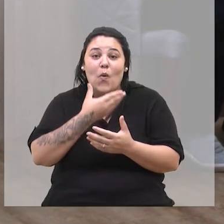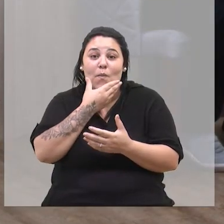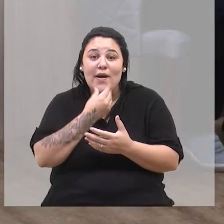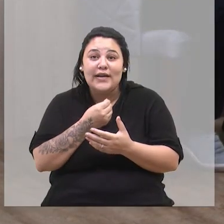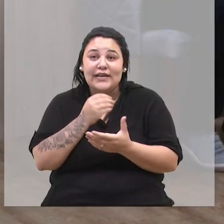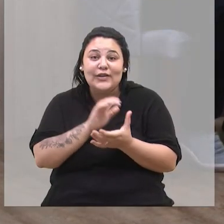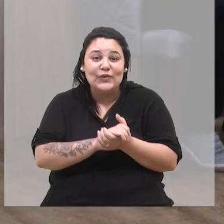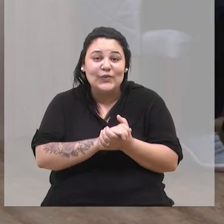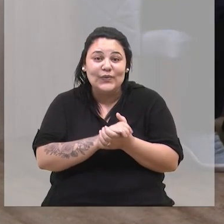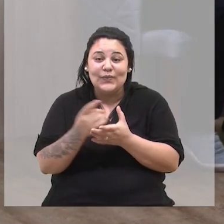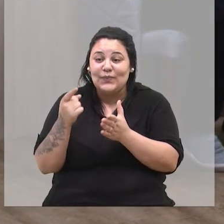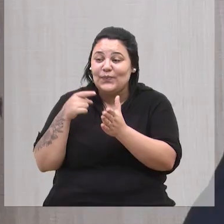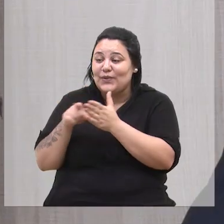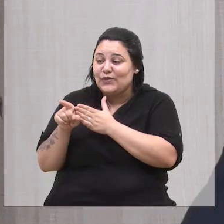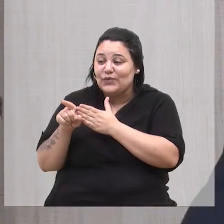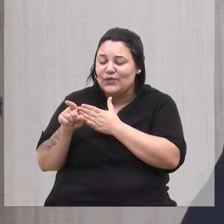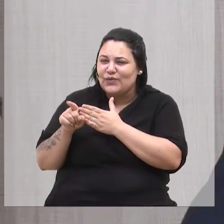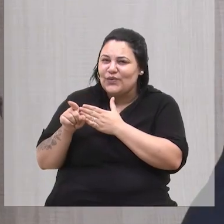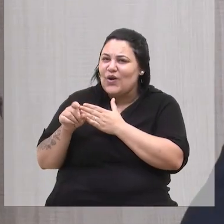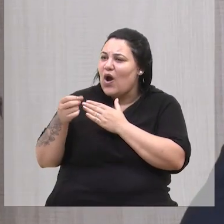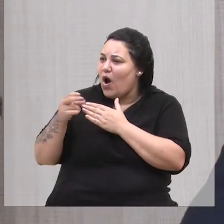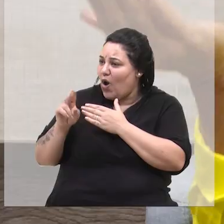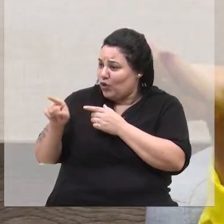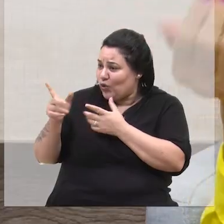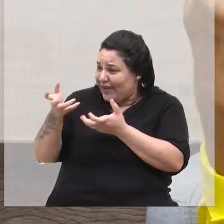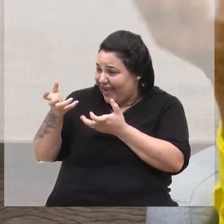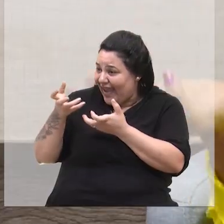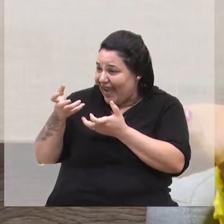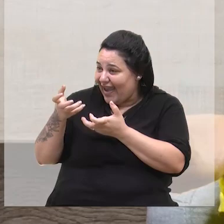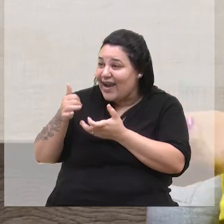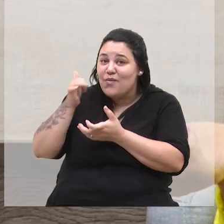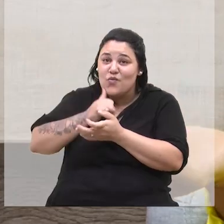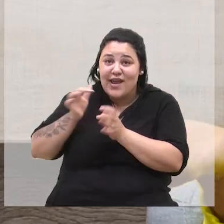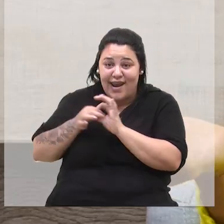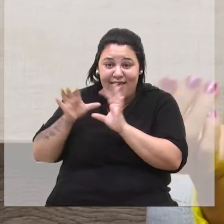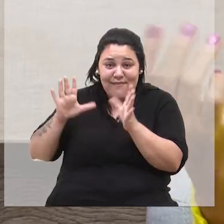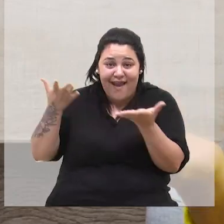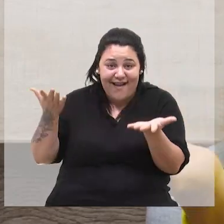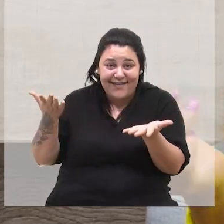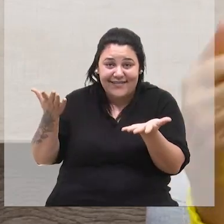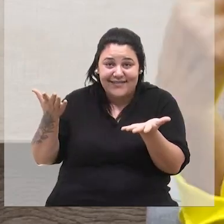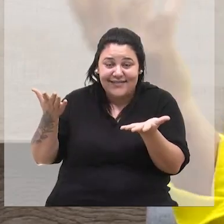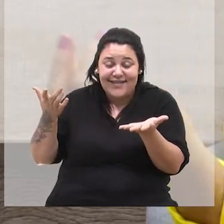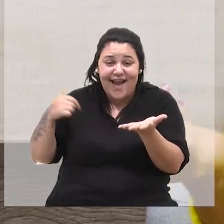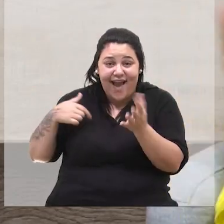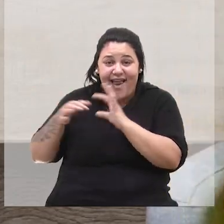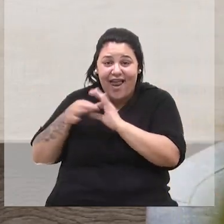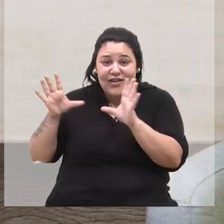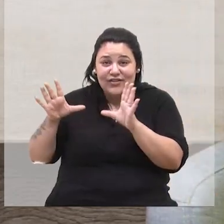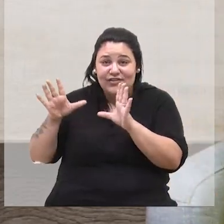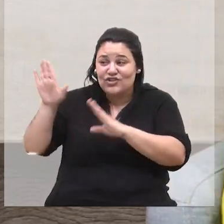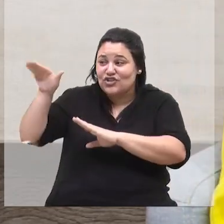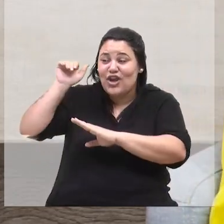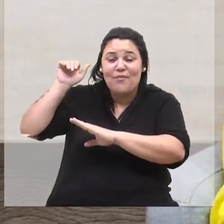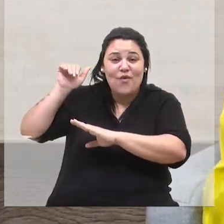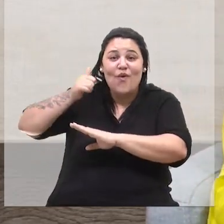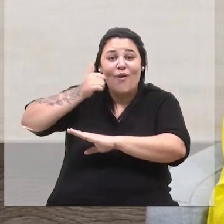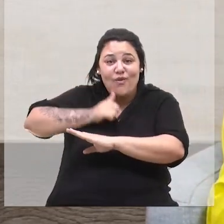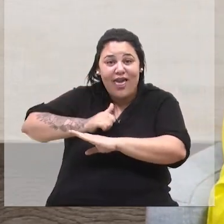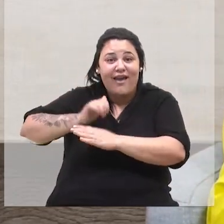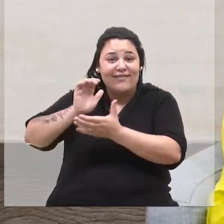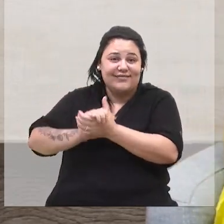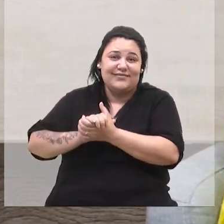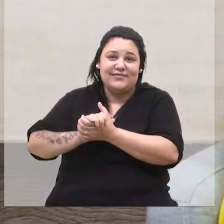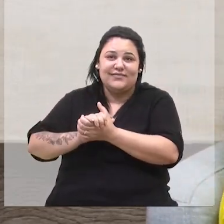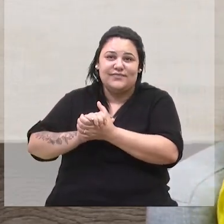aval. Ele perguntou, você autoriza que a sua mulher seja candidata? Ele autorizou e aí o Armando chamou